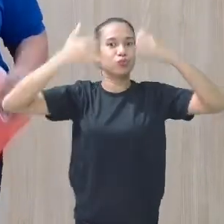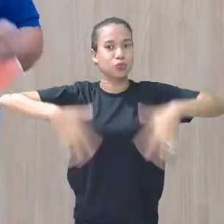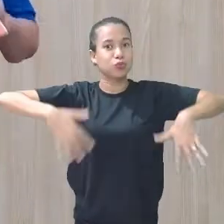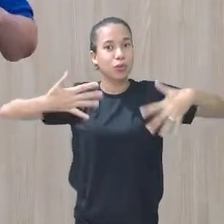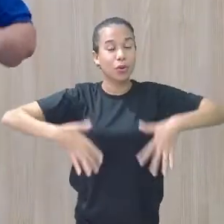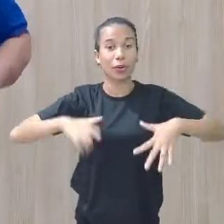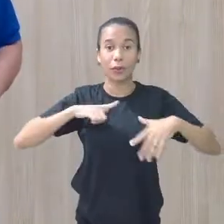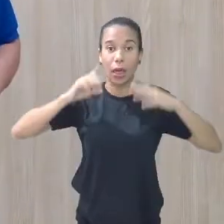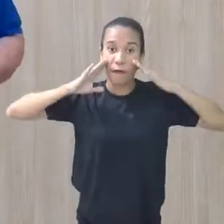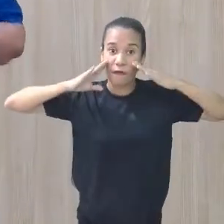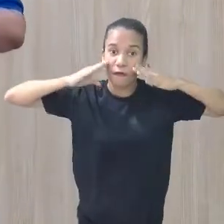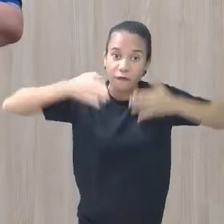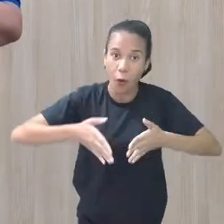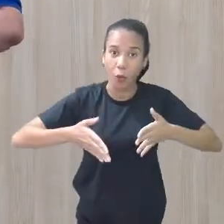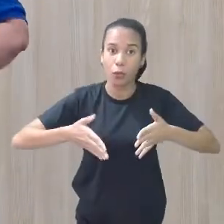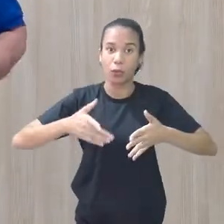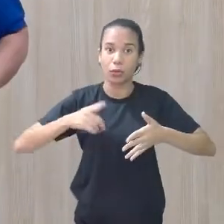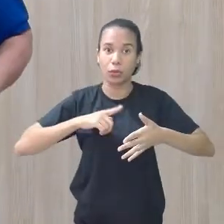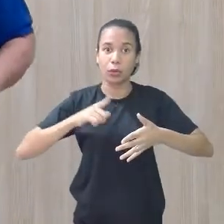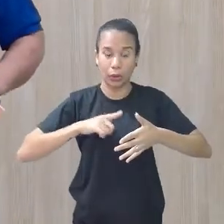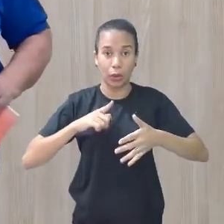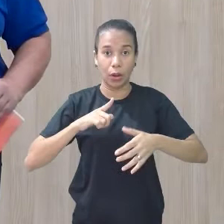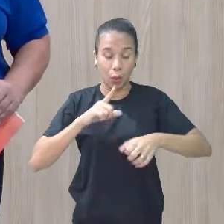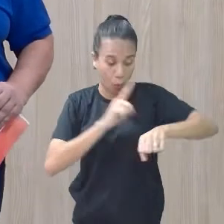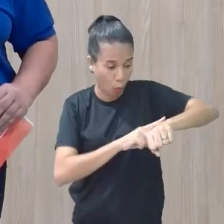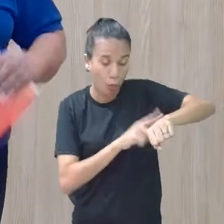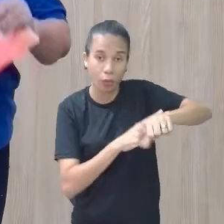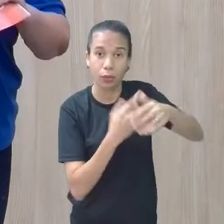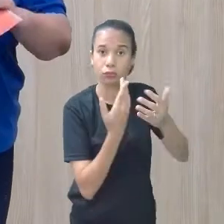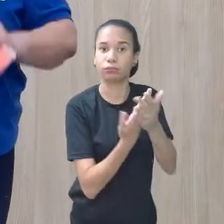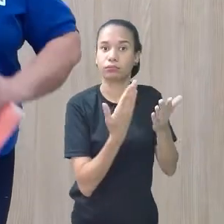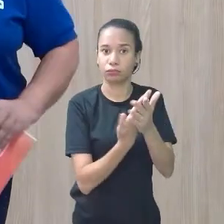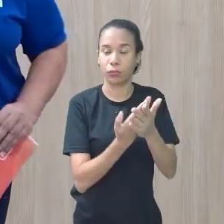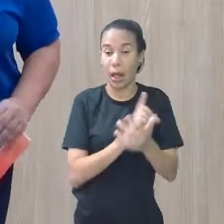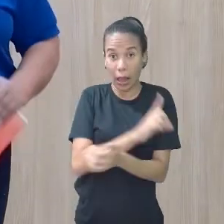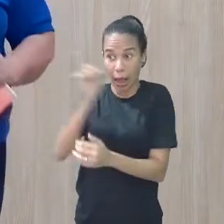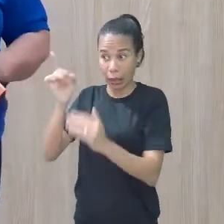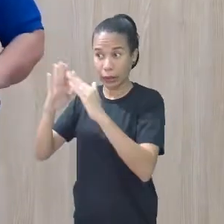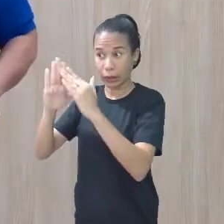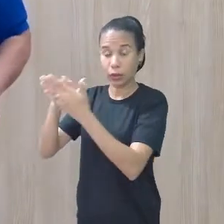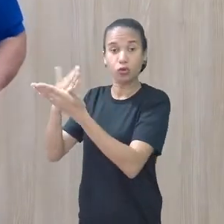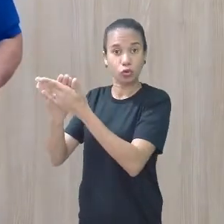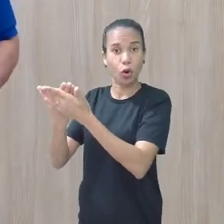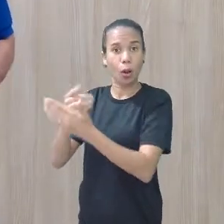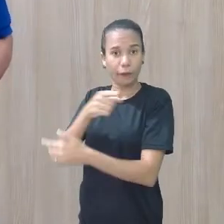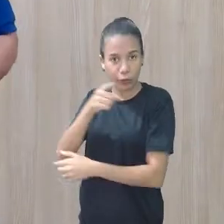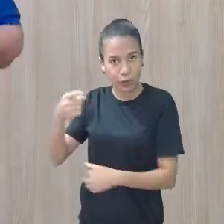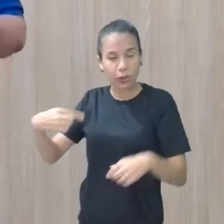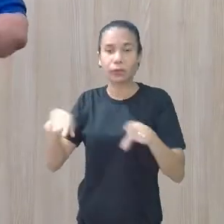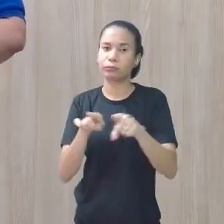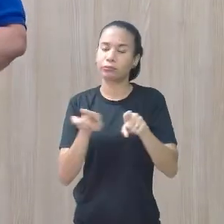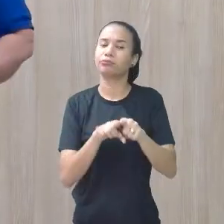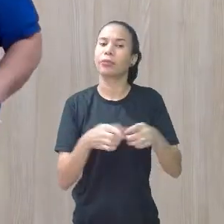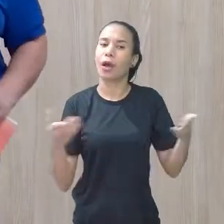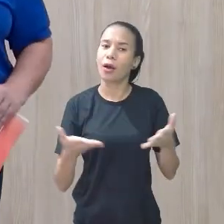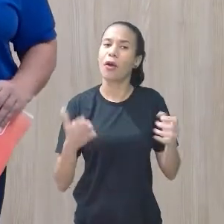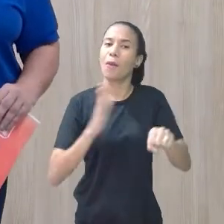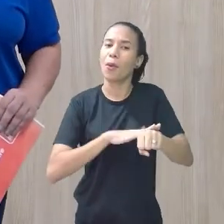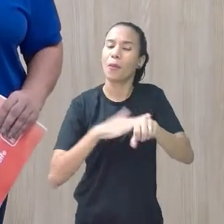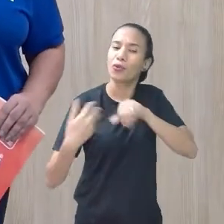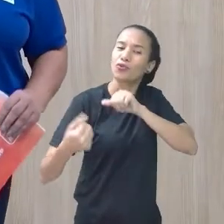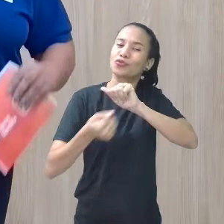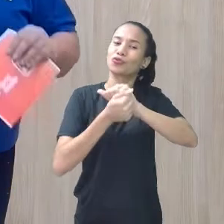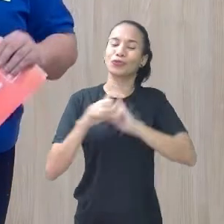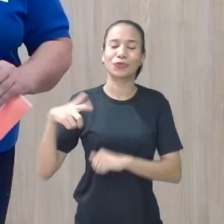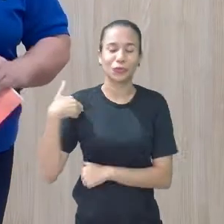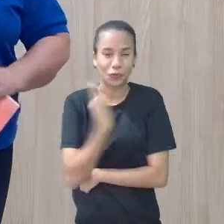Precisamos focar nesses horários, né, de estudo, tanto lá na escola de vocês, como nesse momento aqui